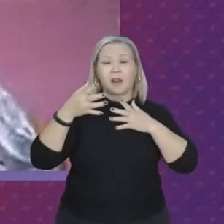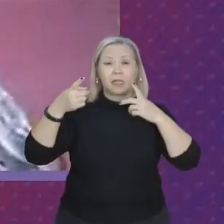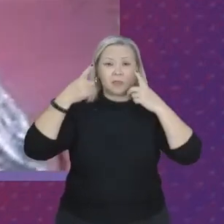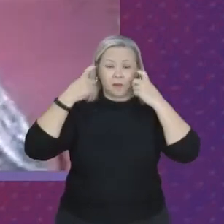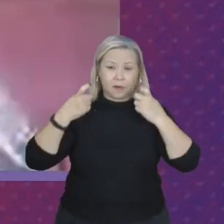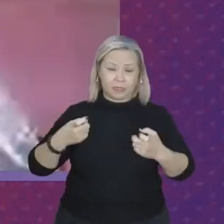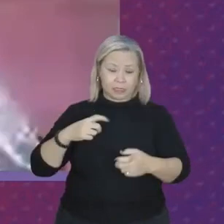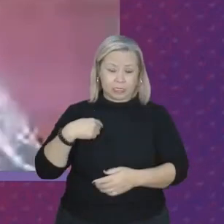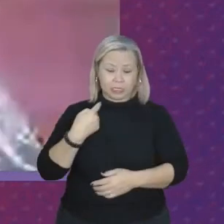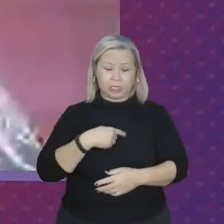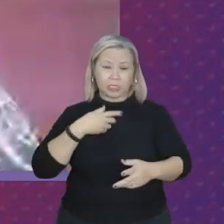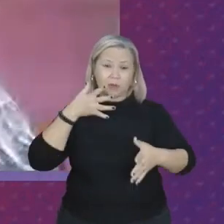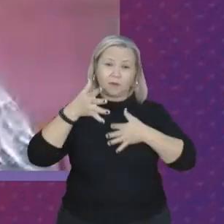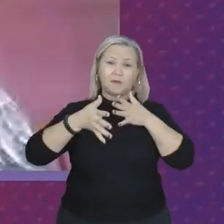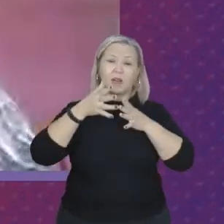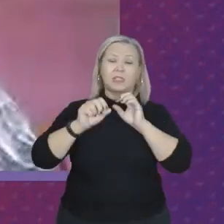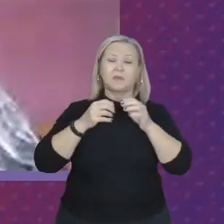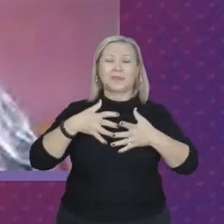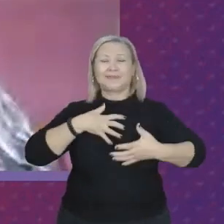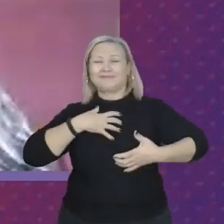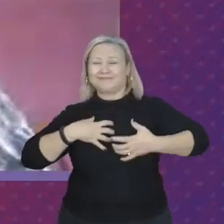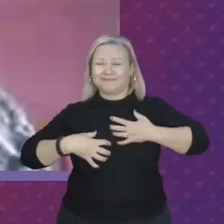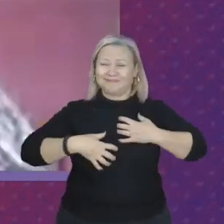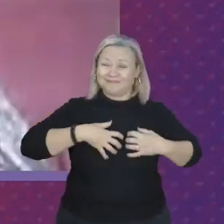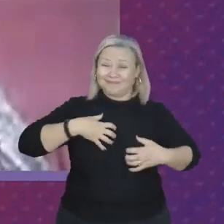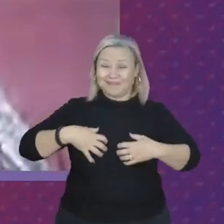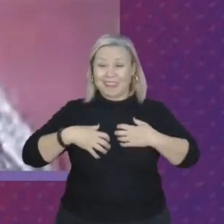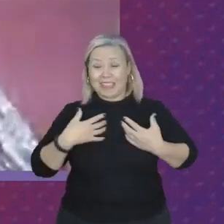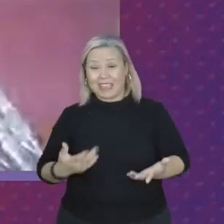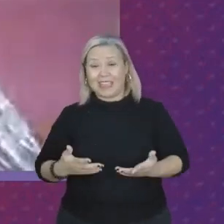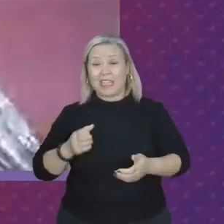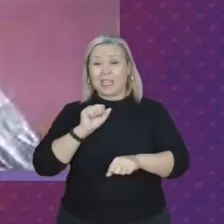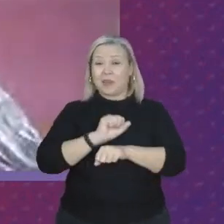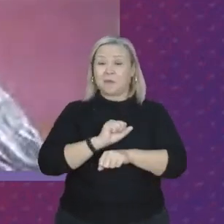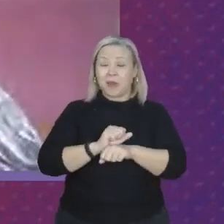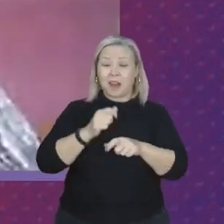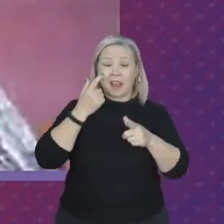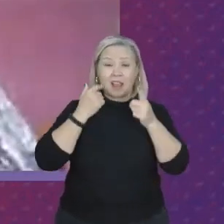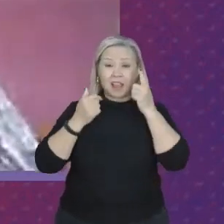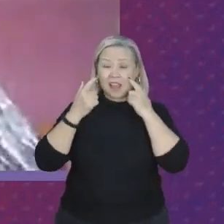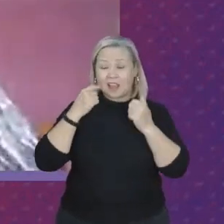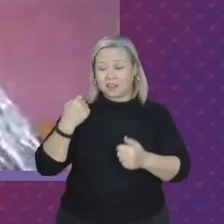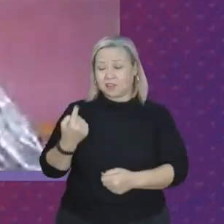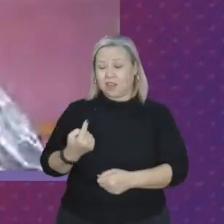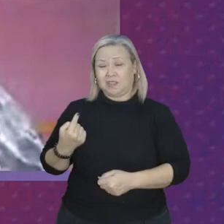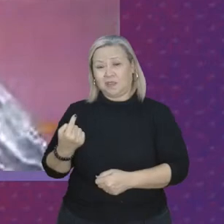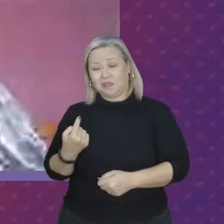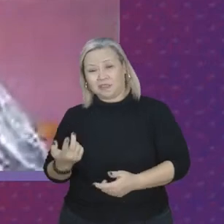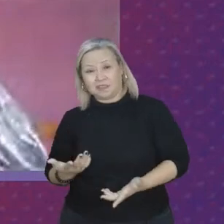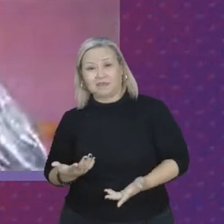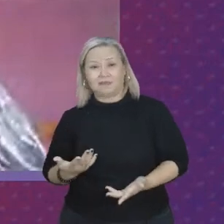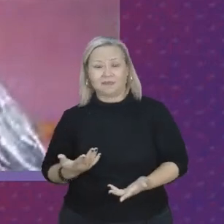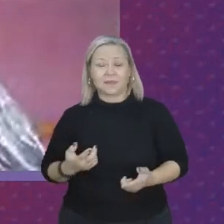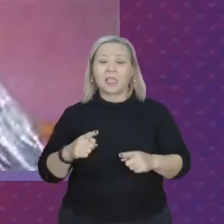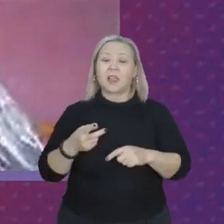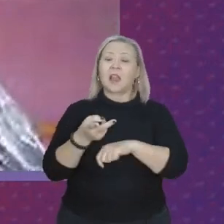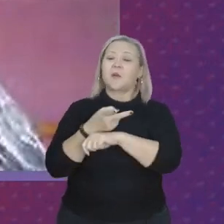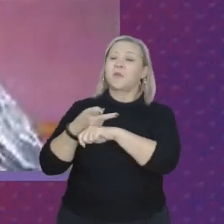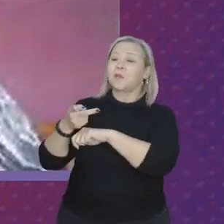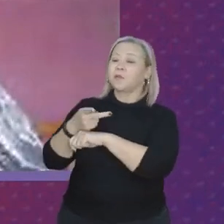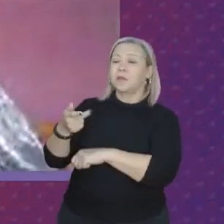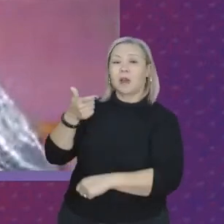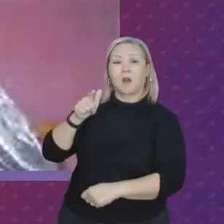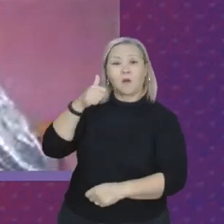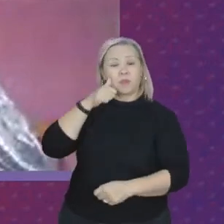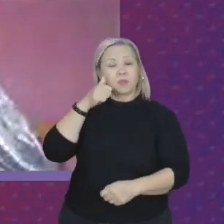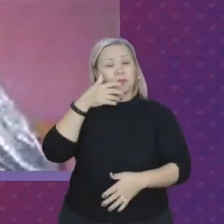gente falar sobre aquilo que nos incomoda, né, deixar de chorar no travesseiro, de chorar no banheiro, mas procurar outras mulheres